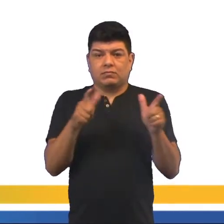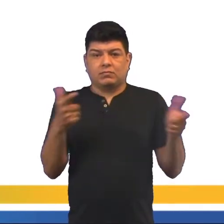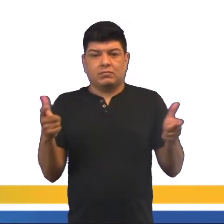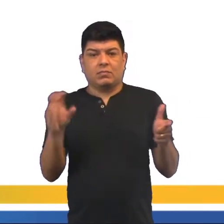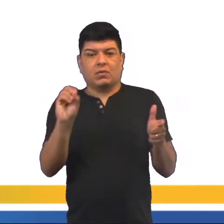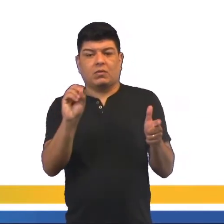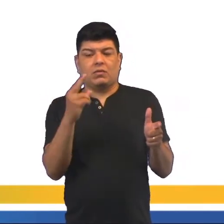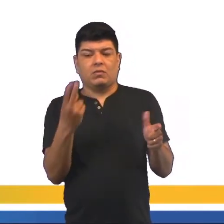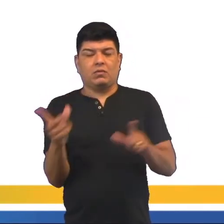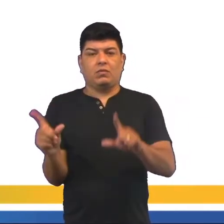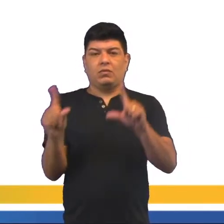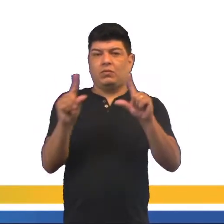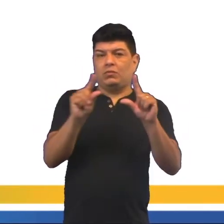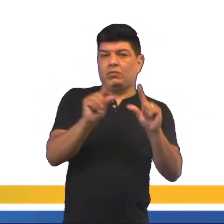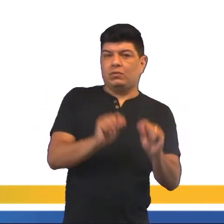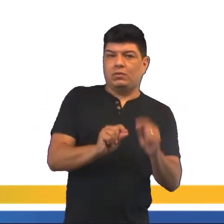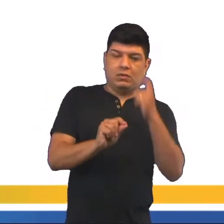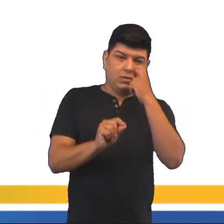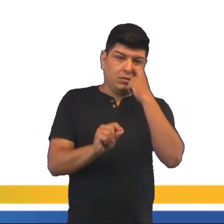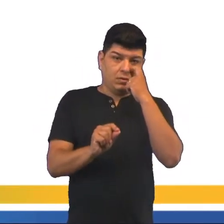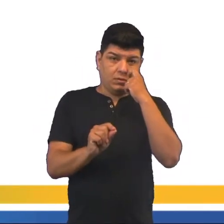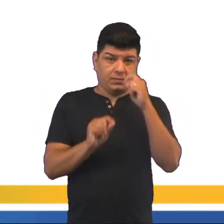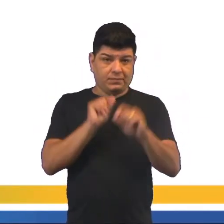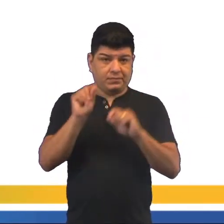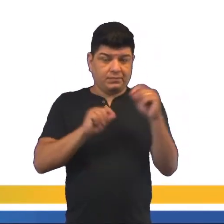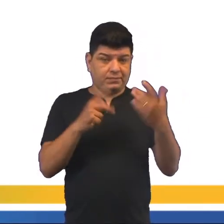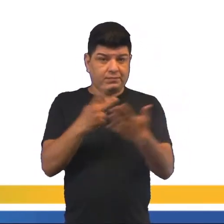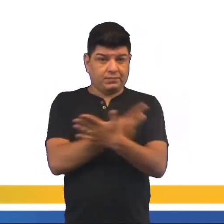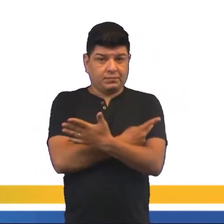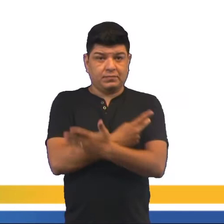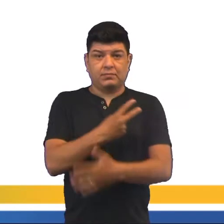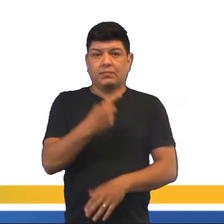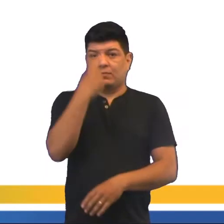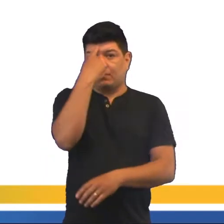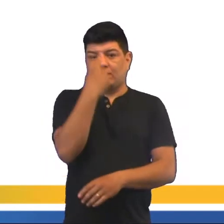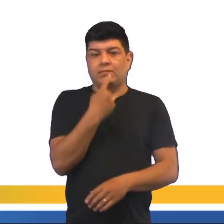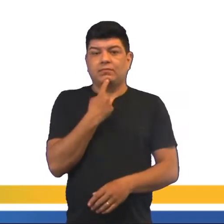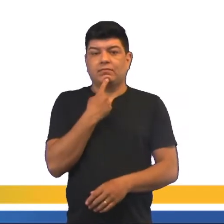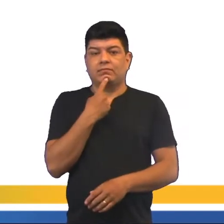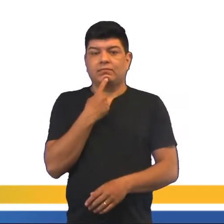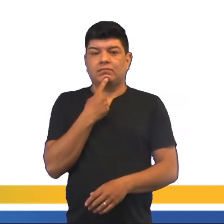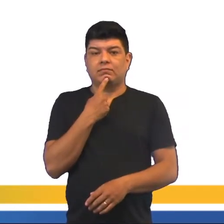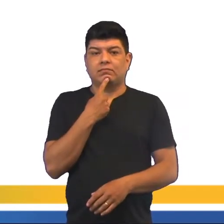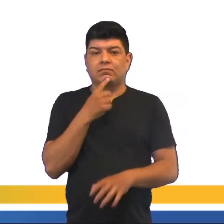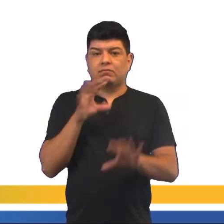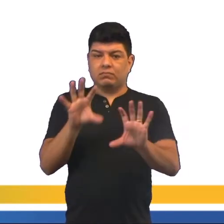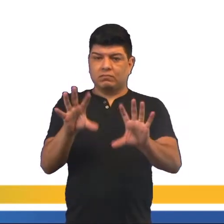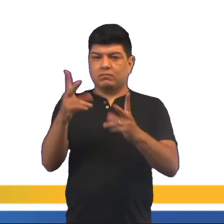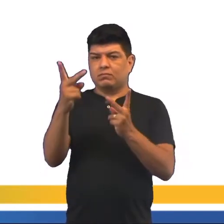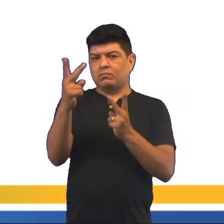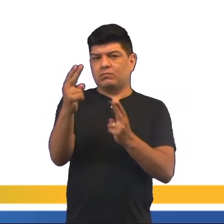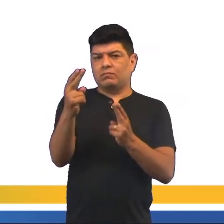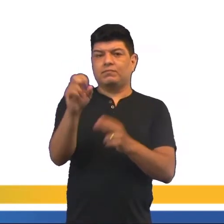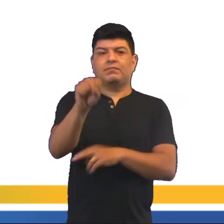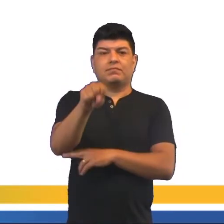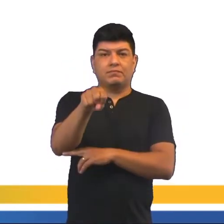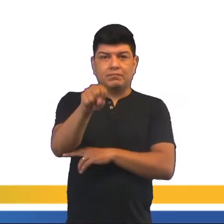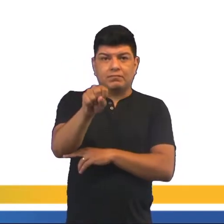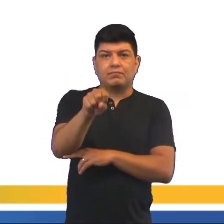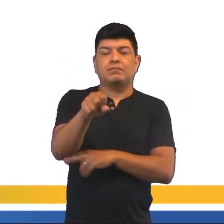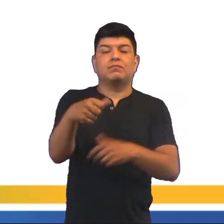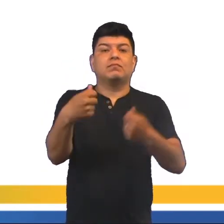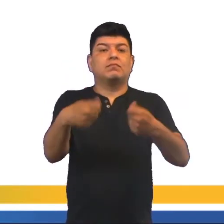ou reduzida? O que será que acontece? A figura permanece com a mesma forma? Sim,